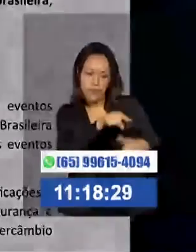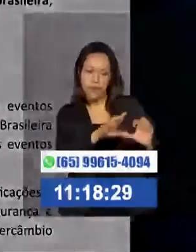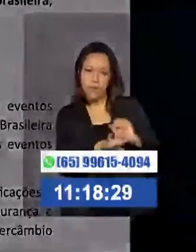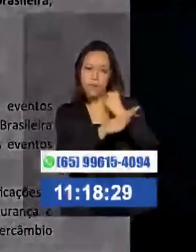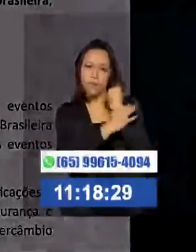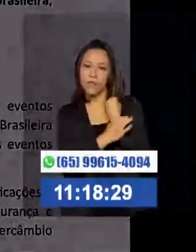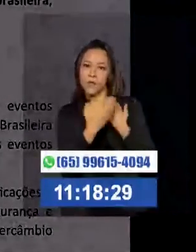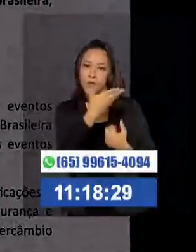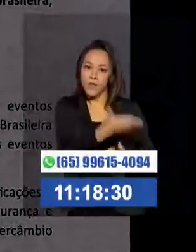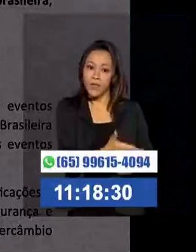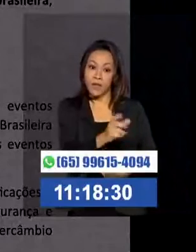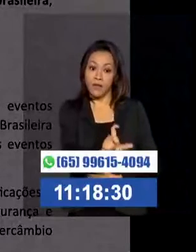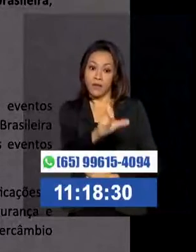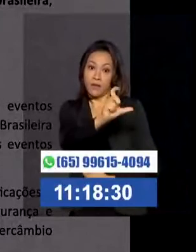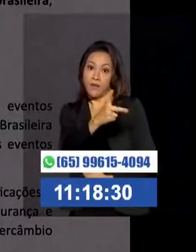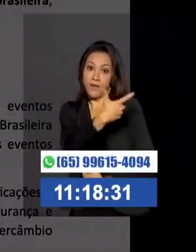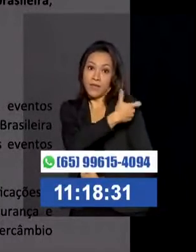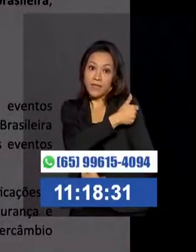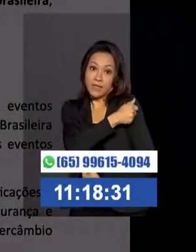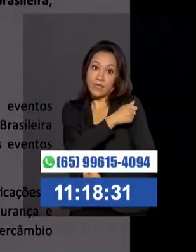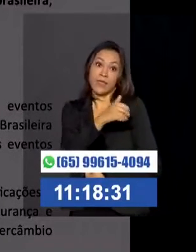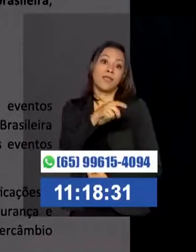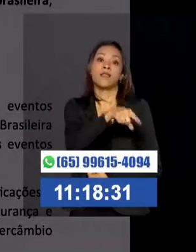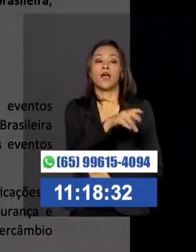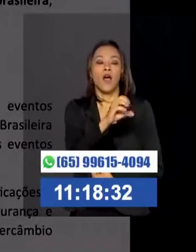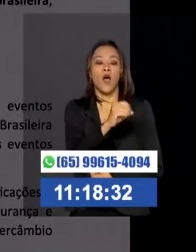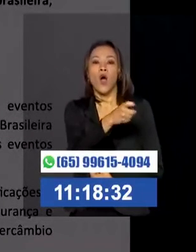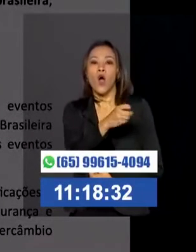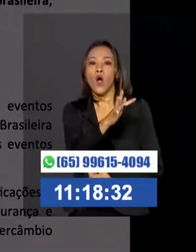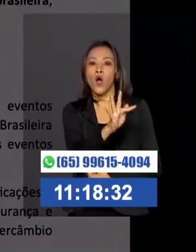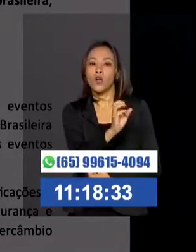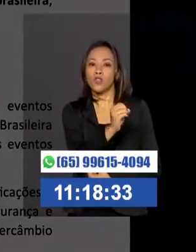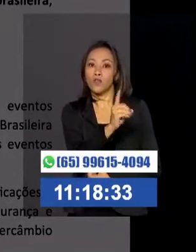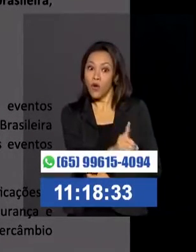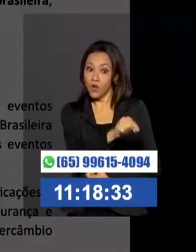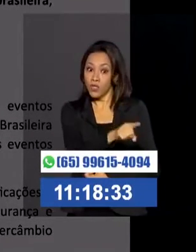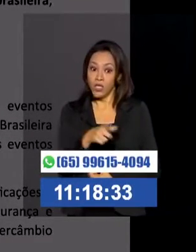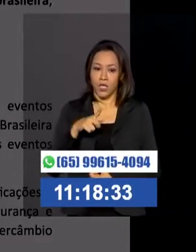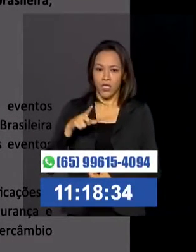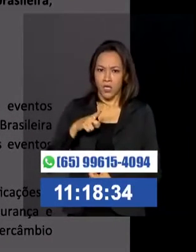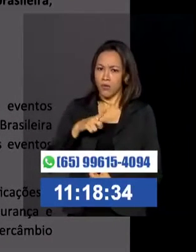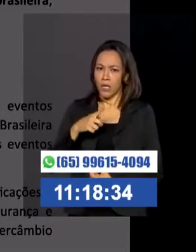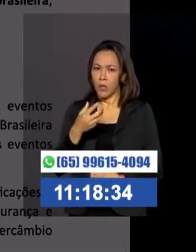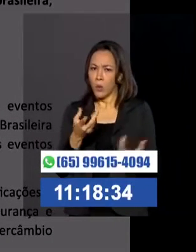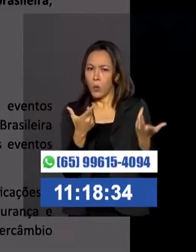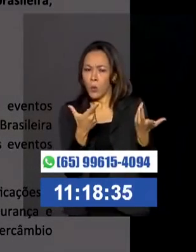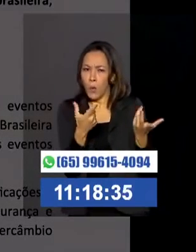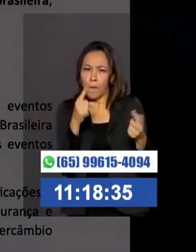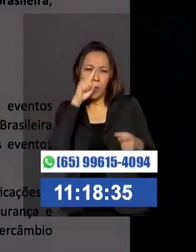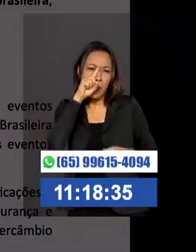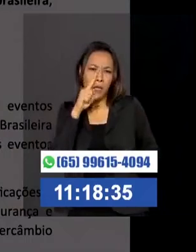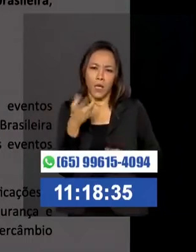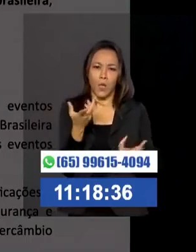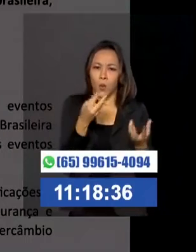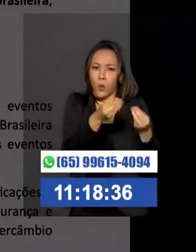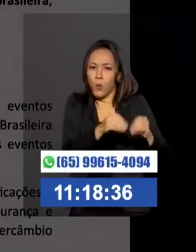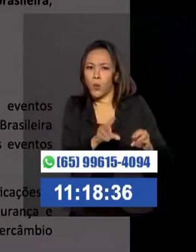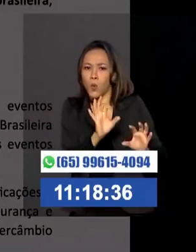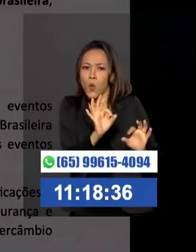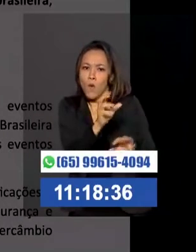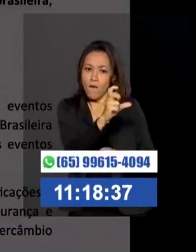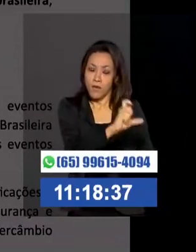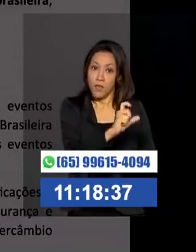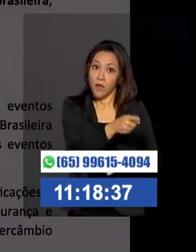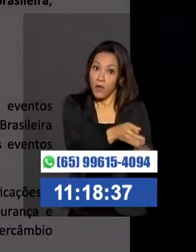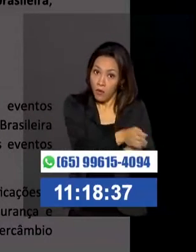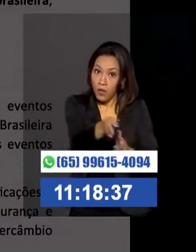da Oxford-AstraZeneca não aponta alteração no equilíbrio benefício-risco da vacina e recomenda a continuidade do